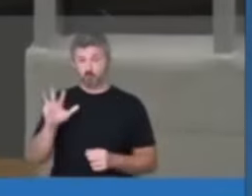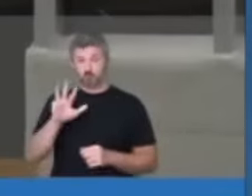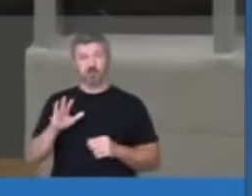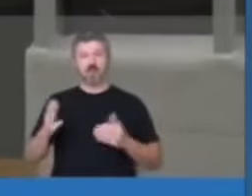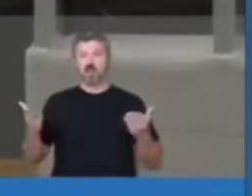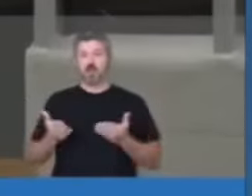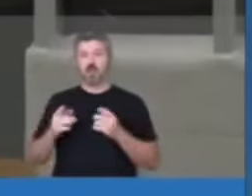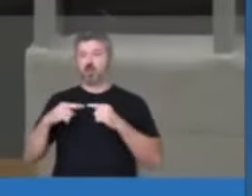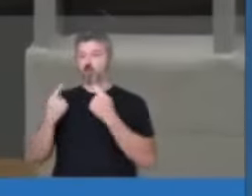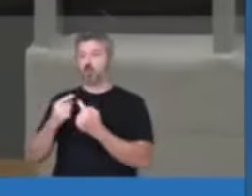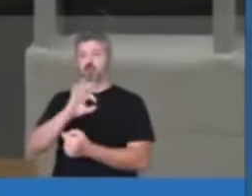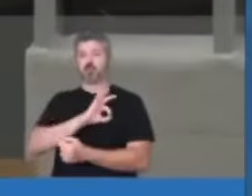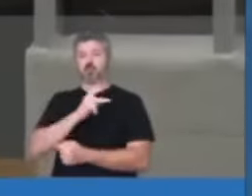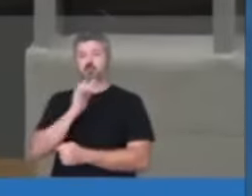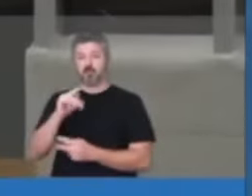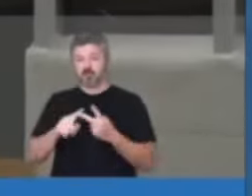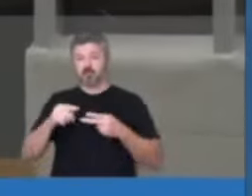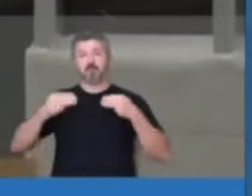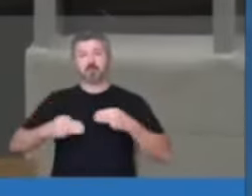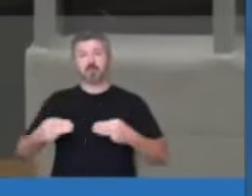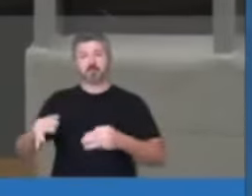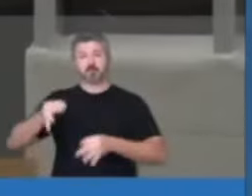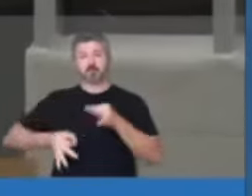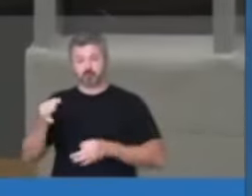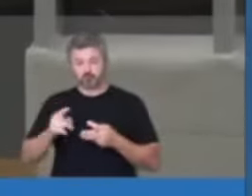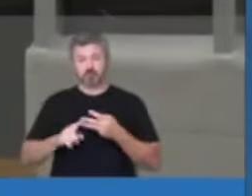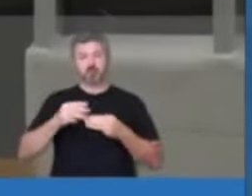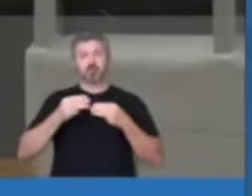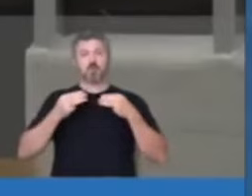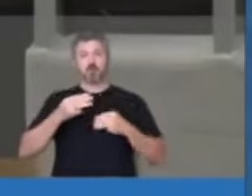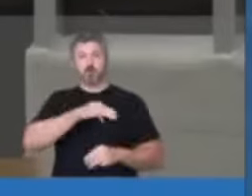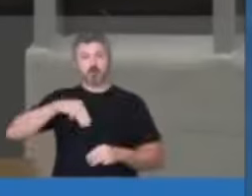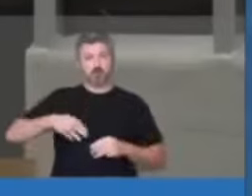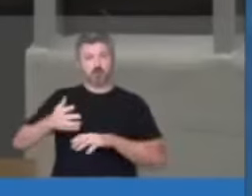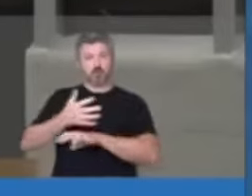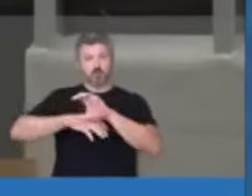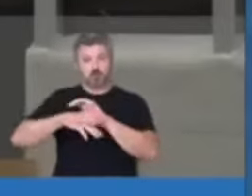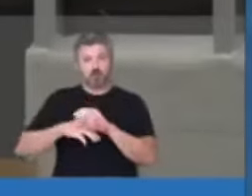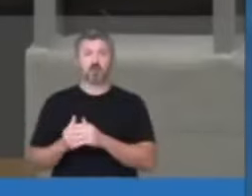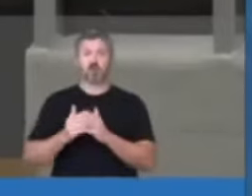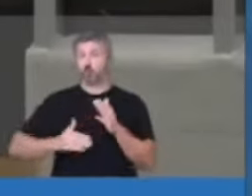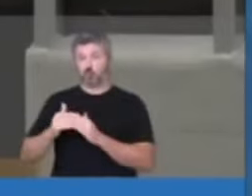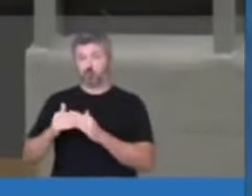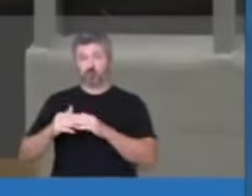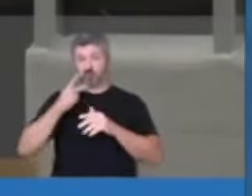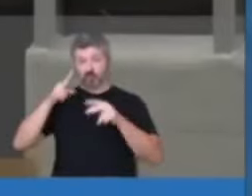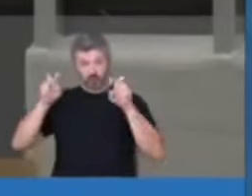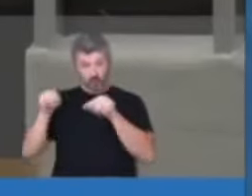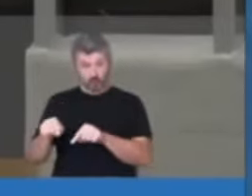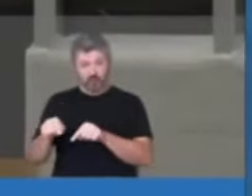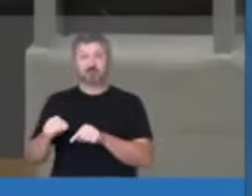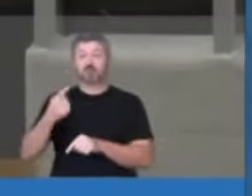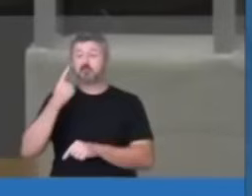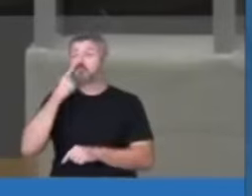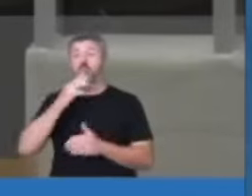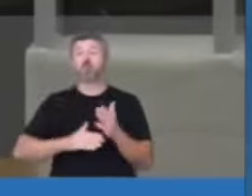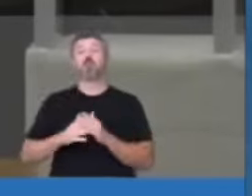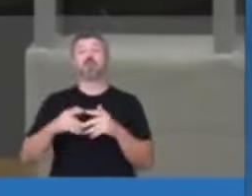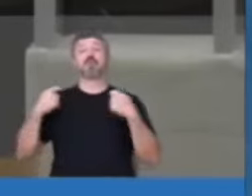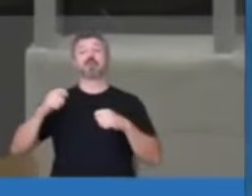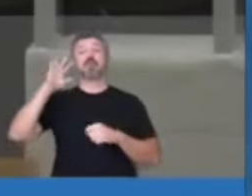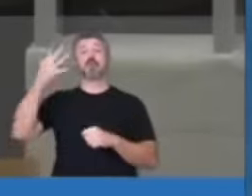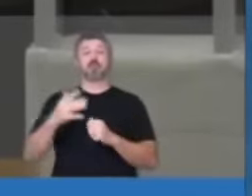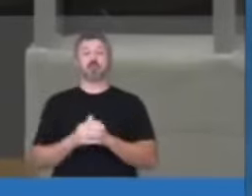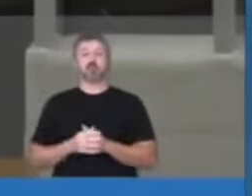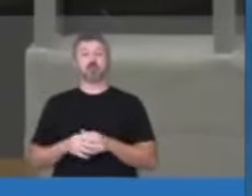reuniu com a Polícia Federal com o Ministério da Justiça Ministro do meio ambiente toda estaf que cuida desse aspecto se reuniram para tomar todas as medidas inclusive com o